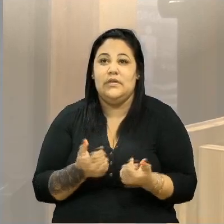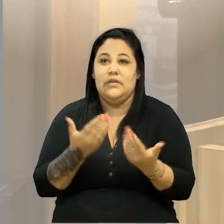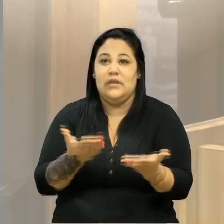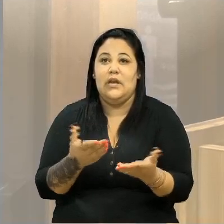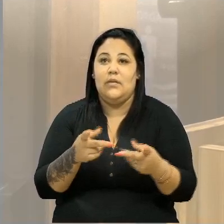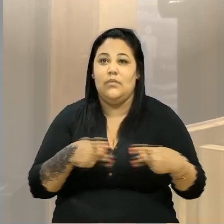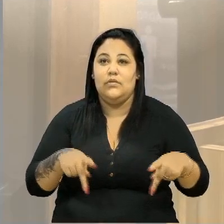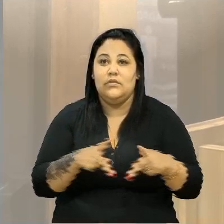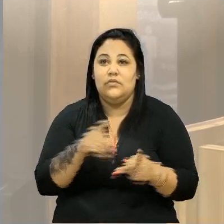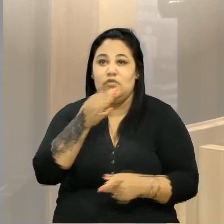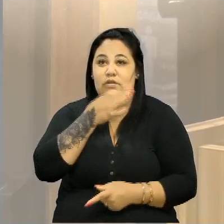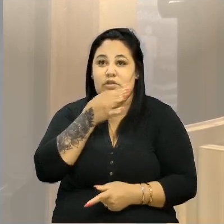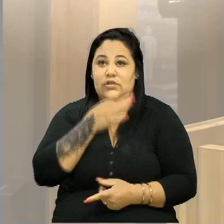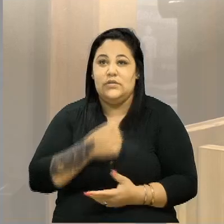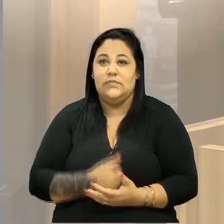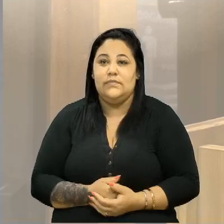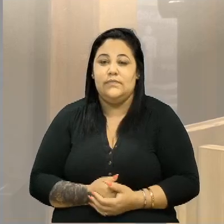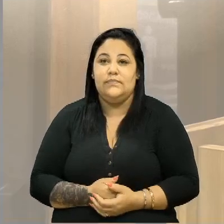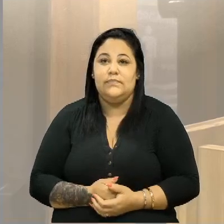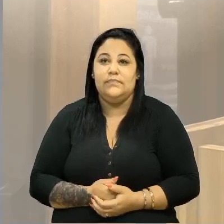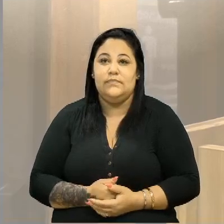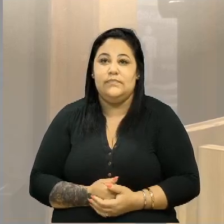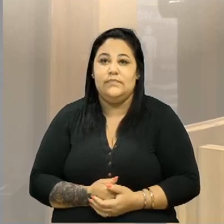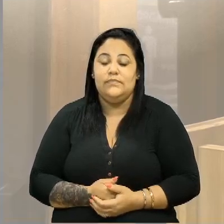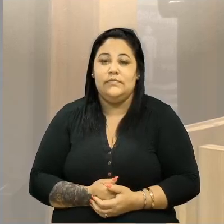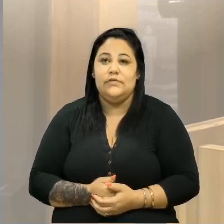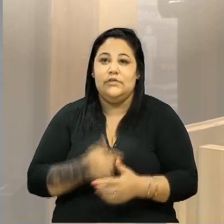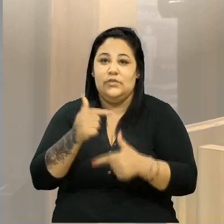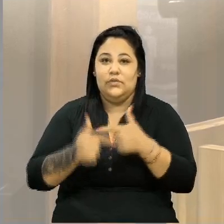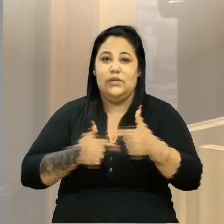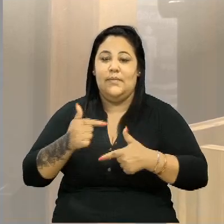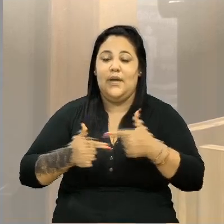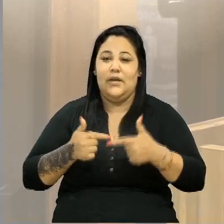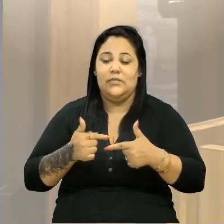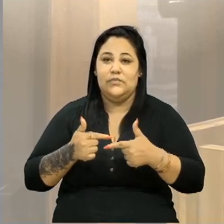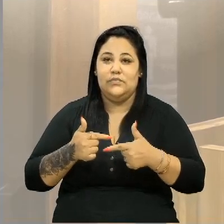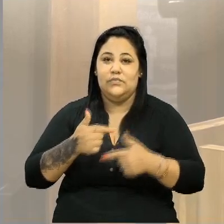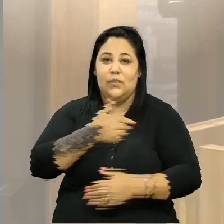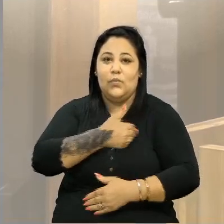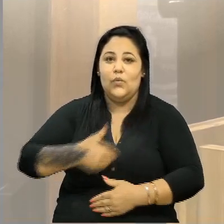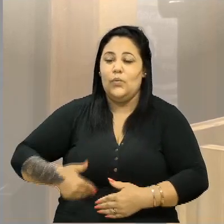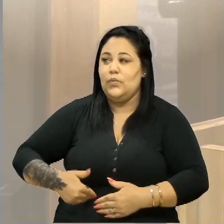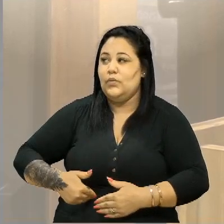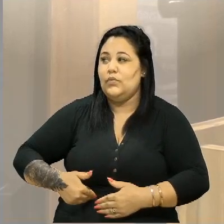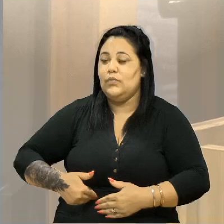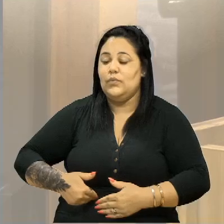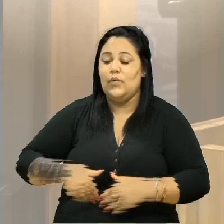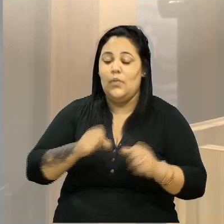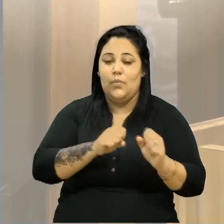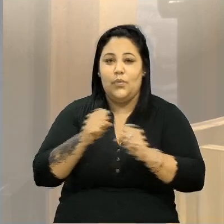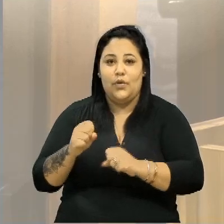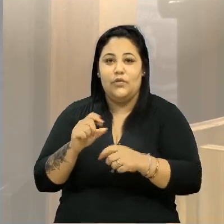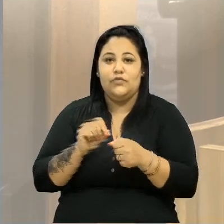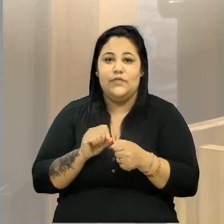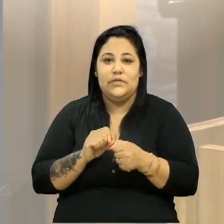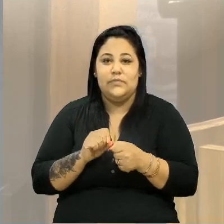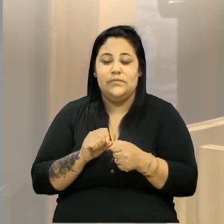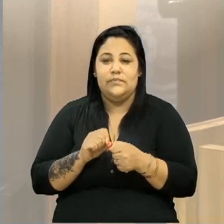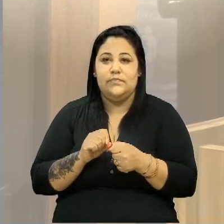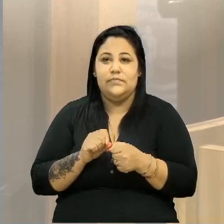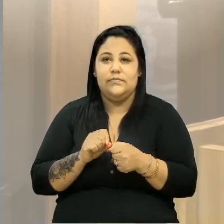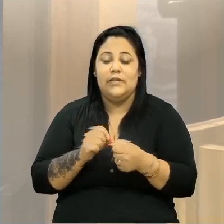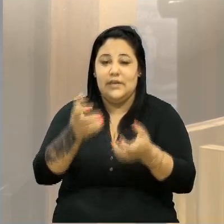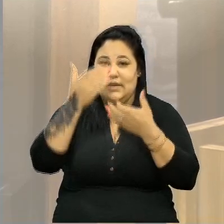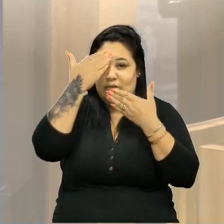de Caxias do Sul e, ao mesmo tempo, que o serviço público pudesse ser realizado. Quero